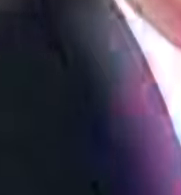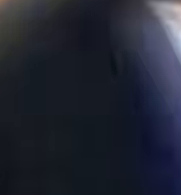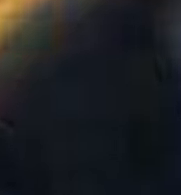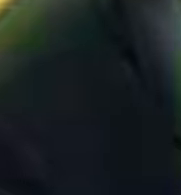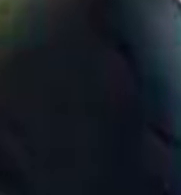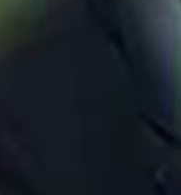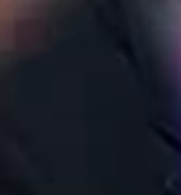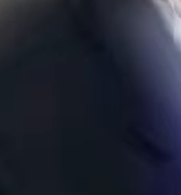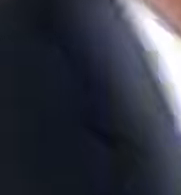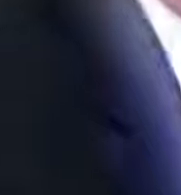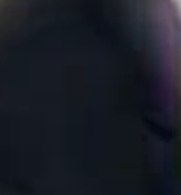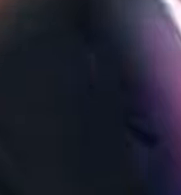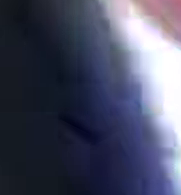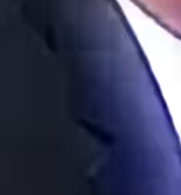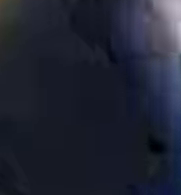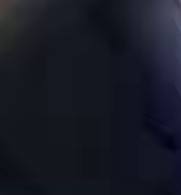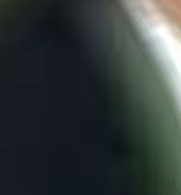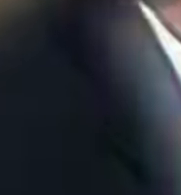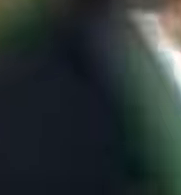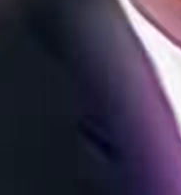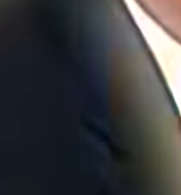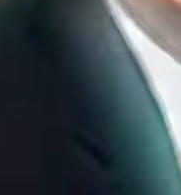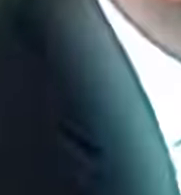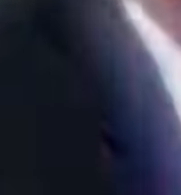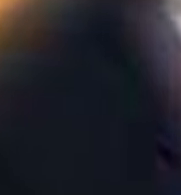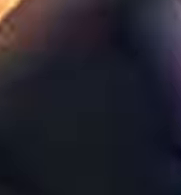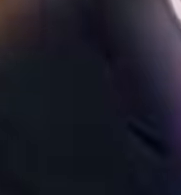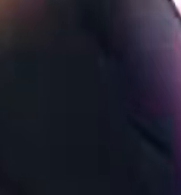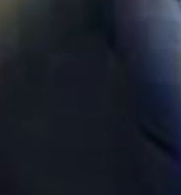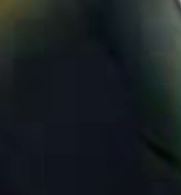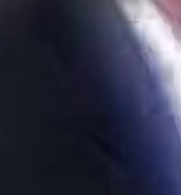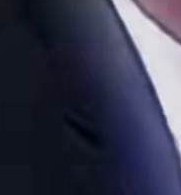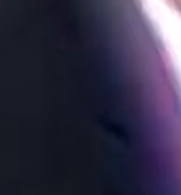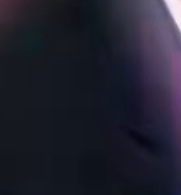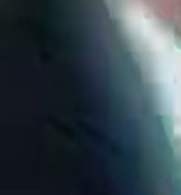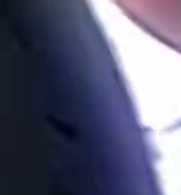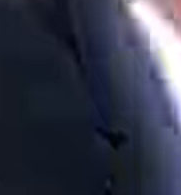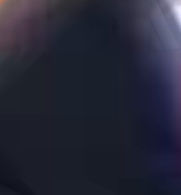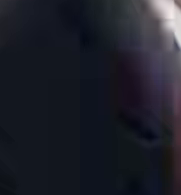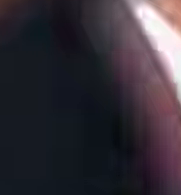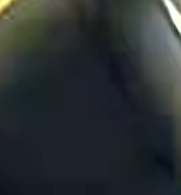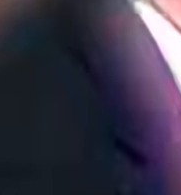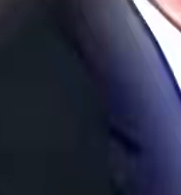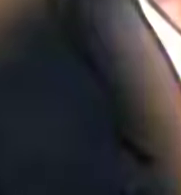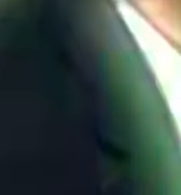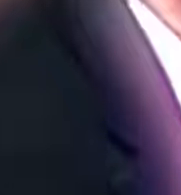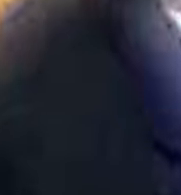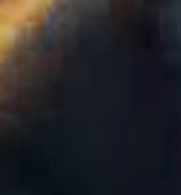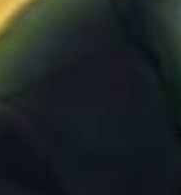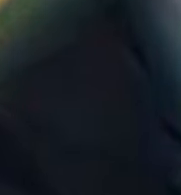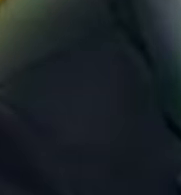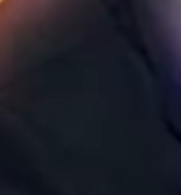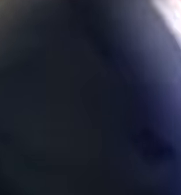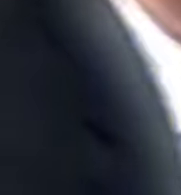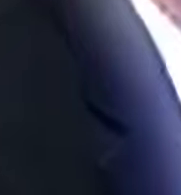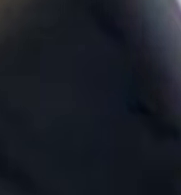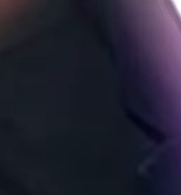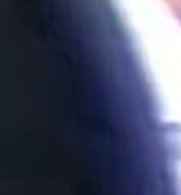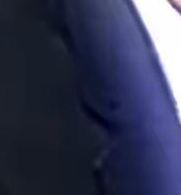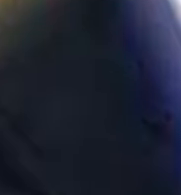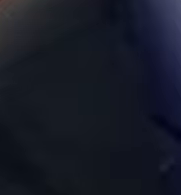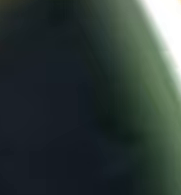Algum desses jogos do Textor você participou? Tinha atletas que já foram seus? São